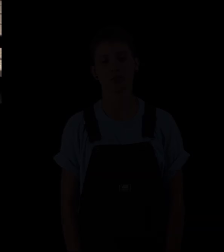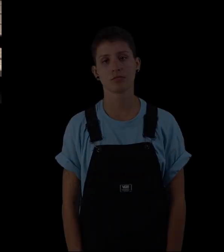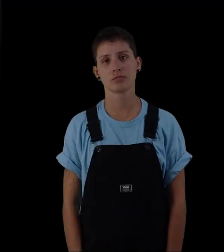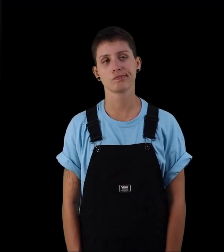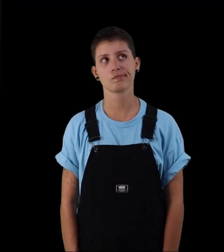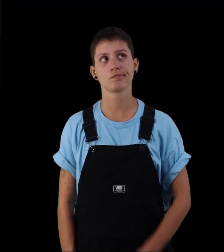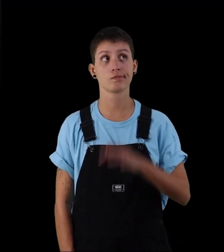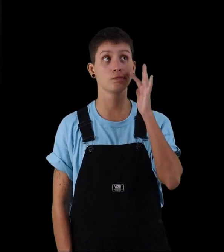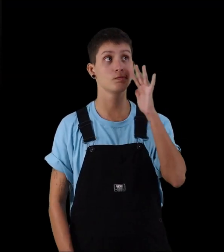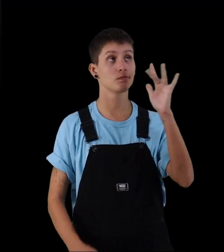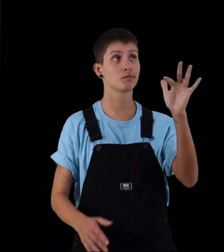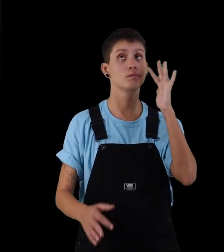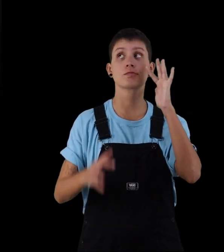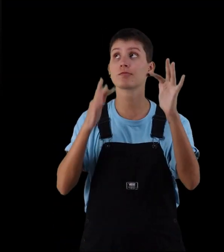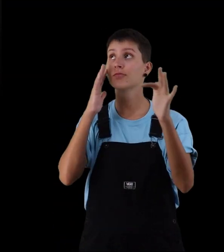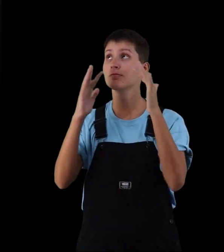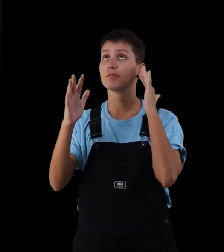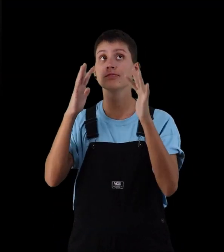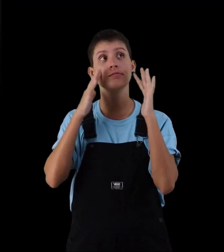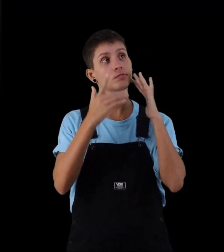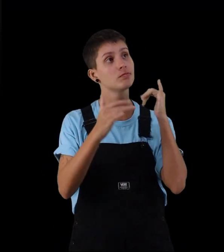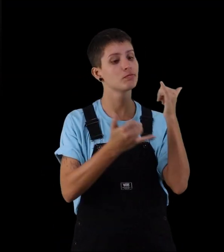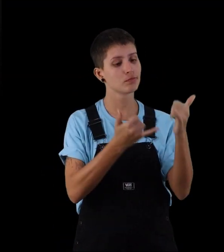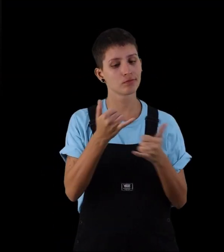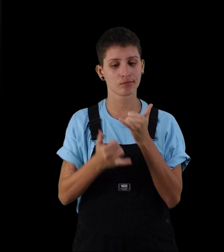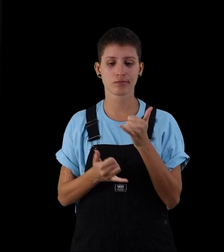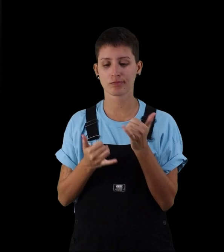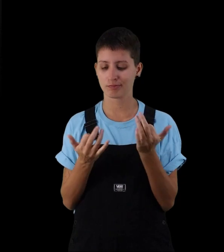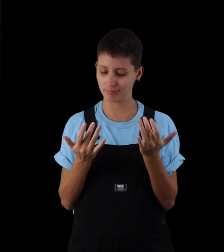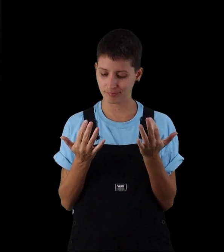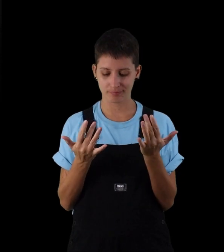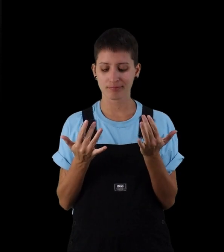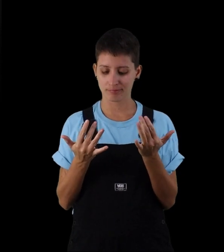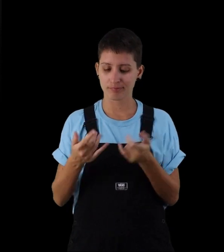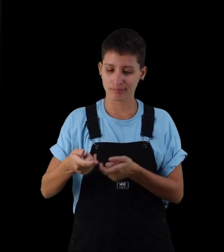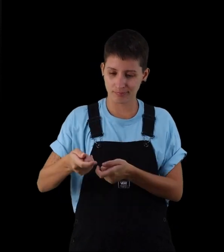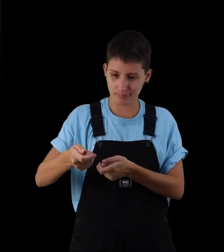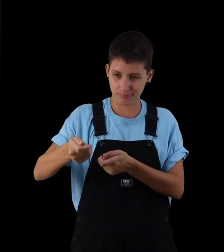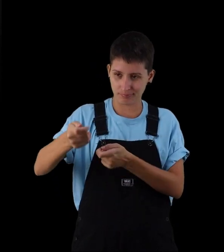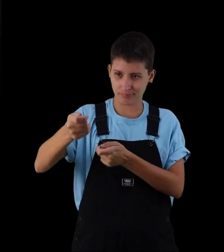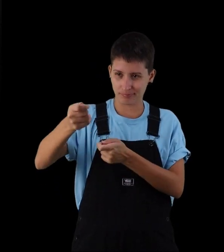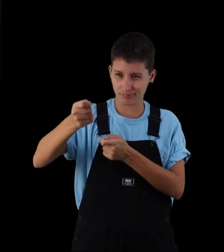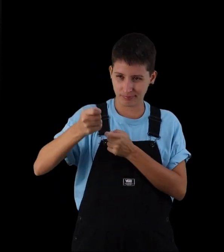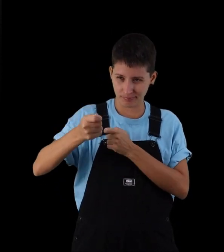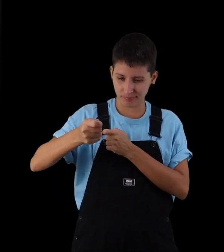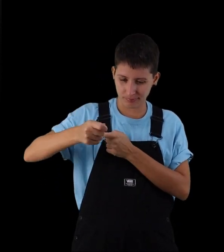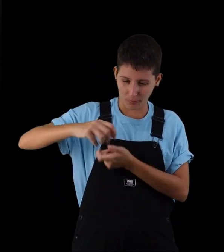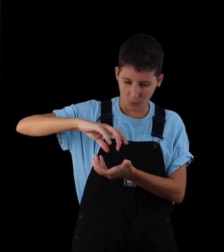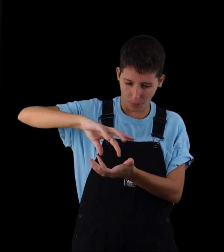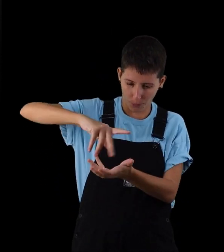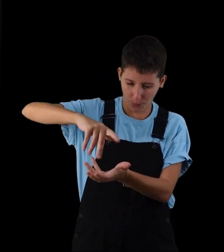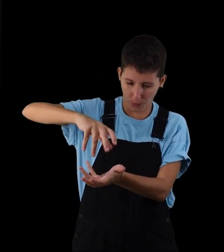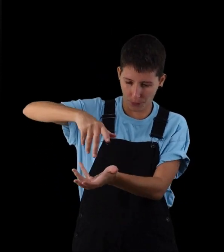Distraía-se com os brinquedos. A mão pequena puxava a corda que fazia girar um peão de madeira.